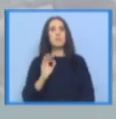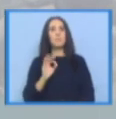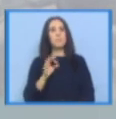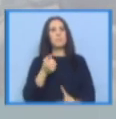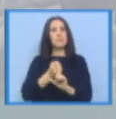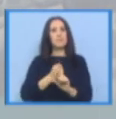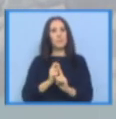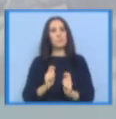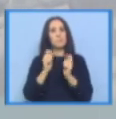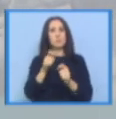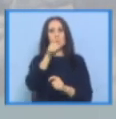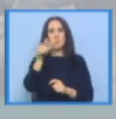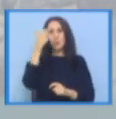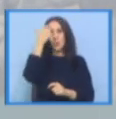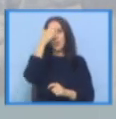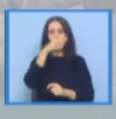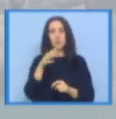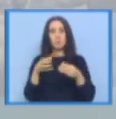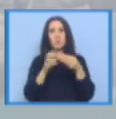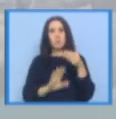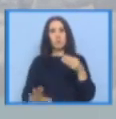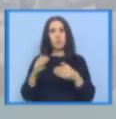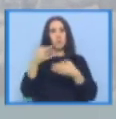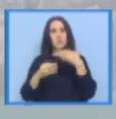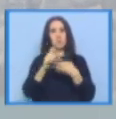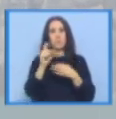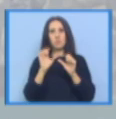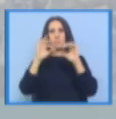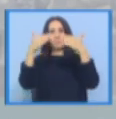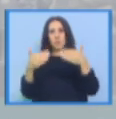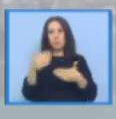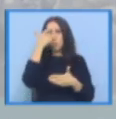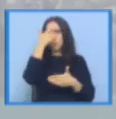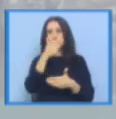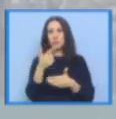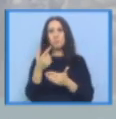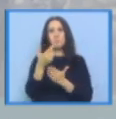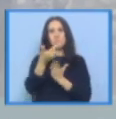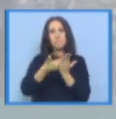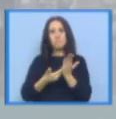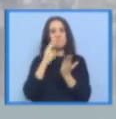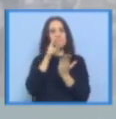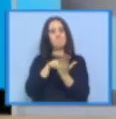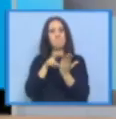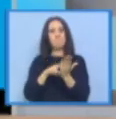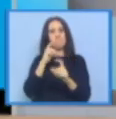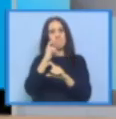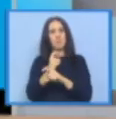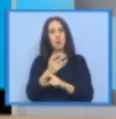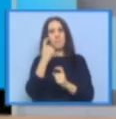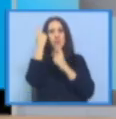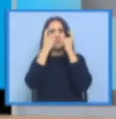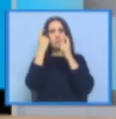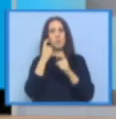o desafio a que as pessoas vão à página da Comissão Nacional de Justiça e Paz e descarreguem e leiam com toda a atenção esta